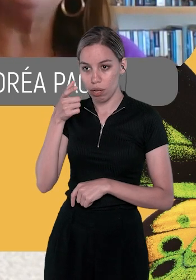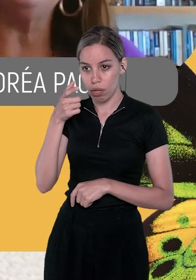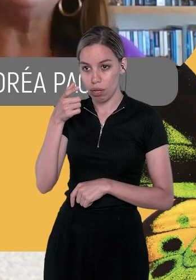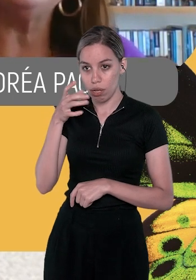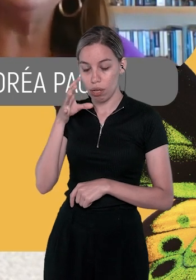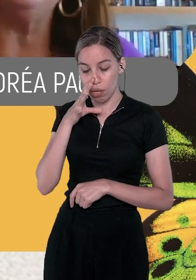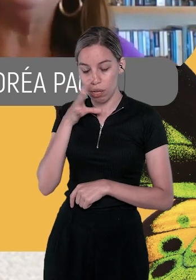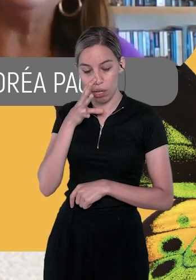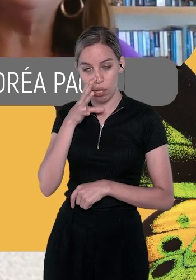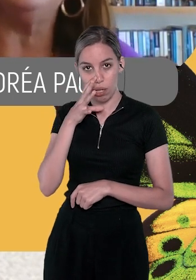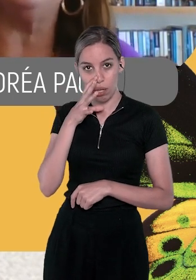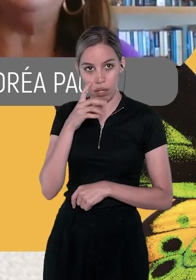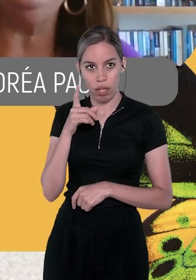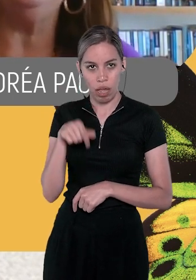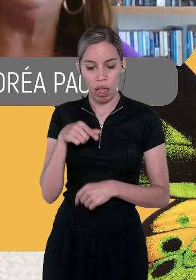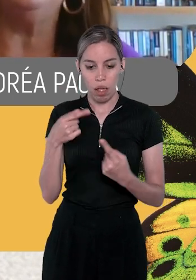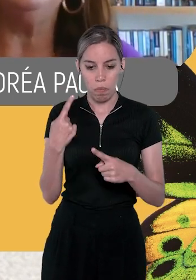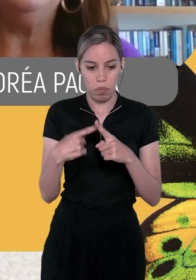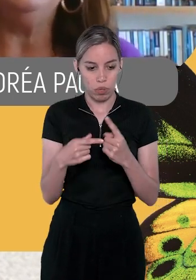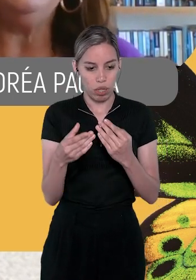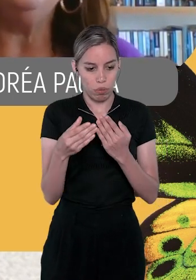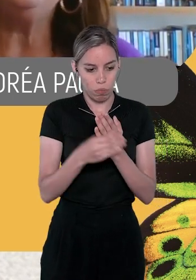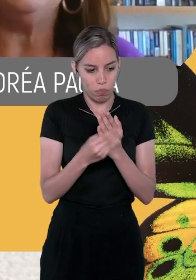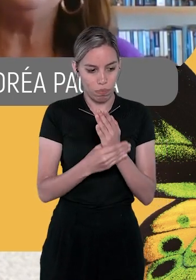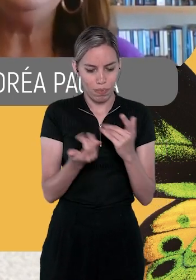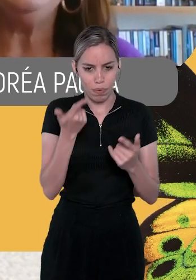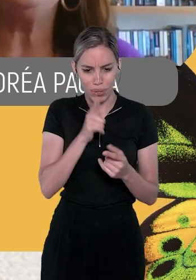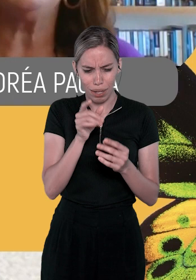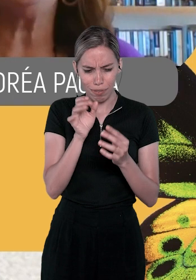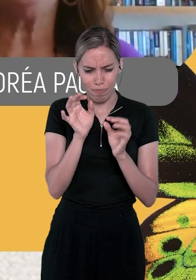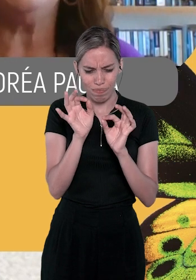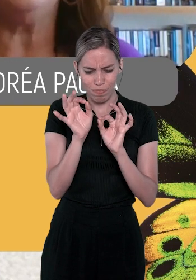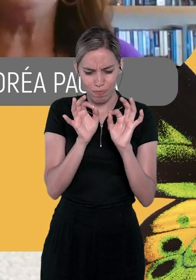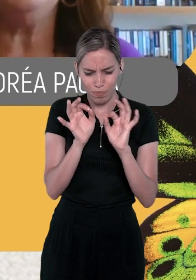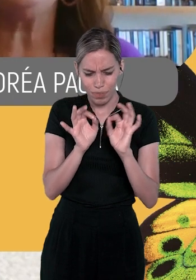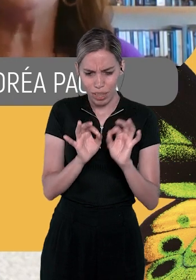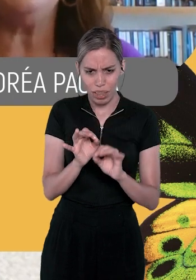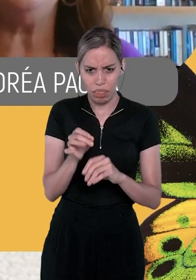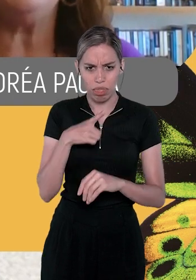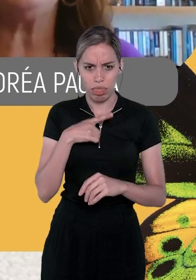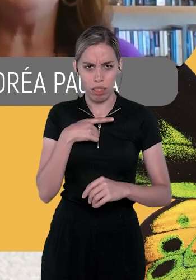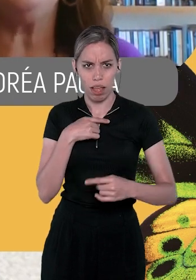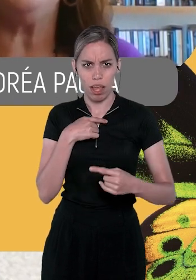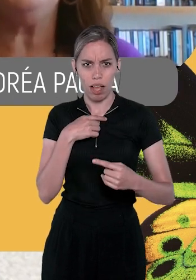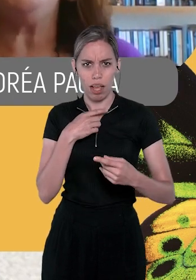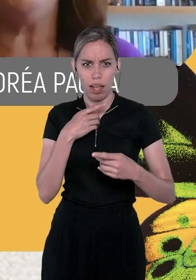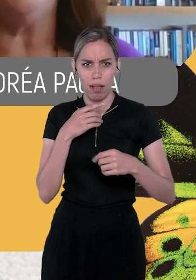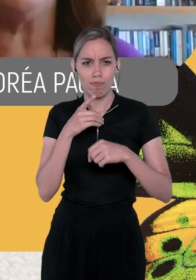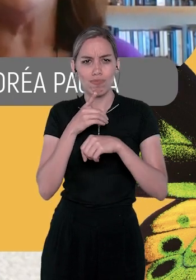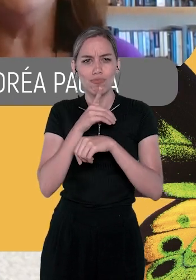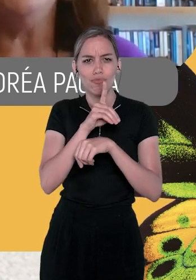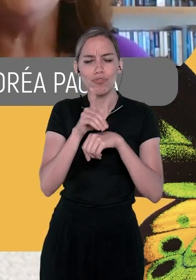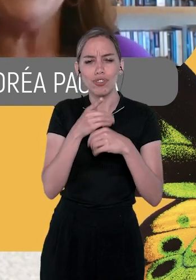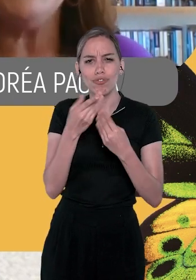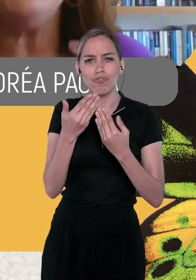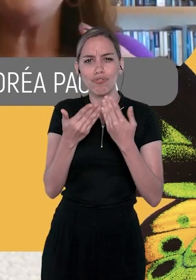possibilidade da construção que você faz no livro é o diálogo intergeracional, e é isso que eu tenho percebido com muita